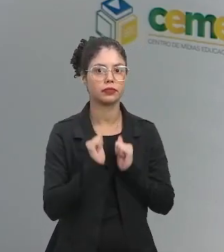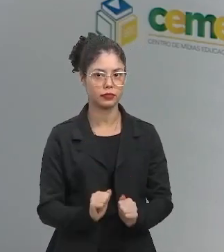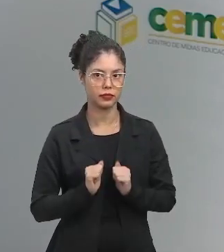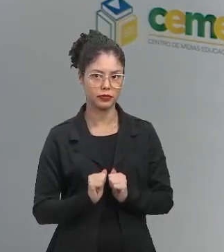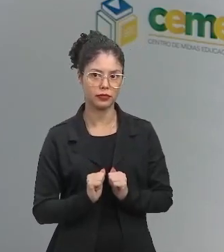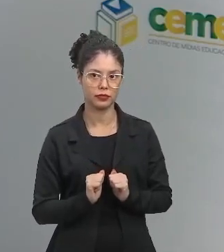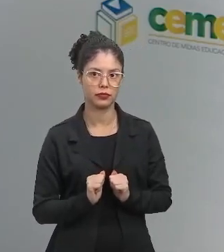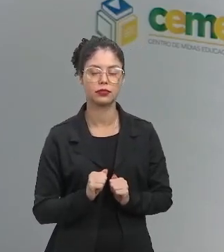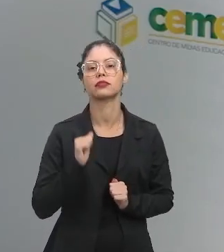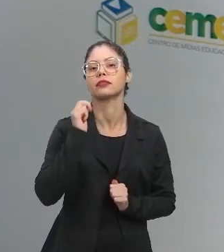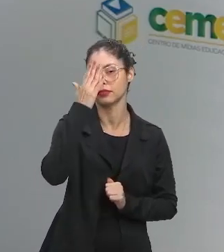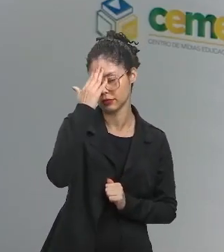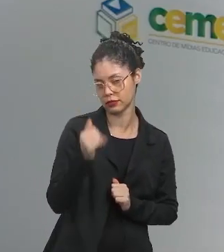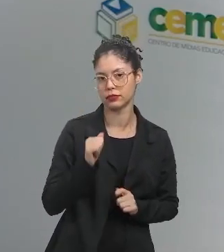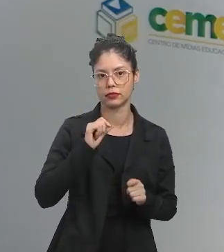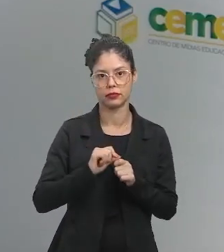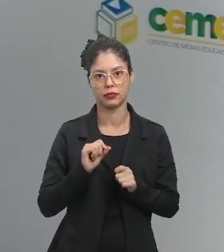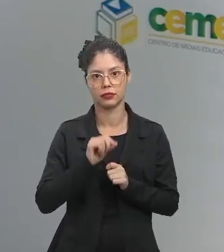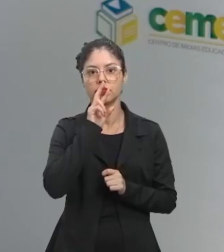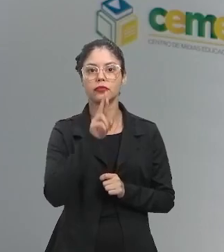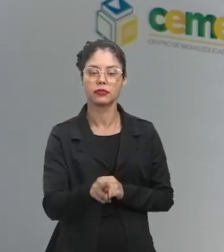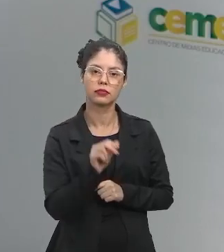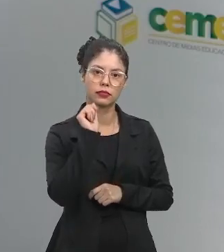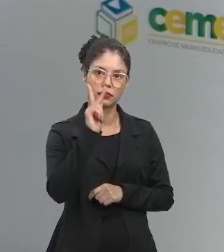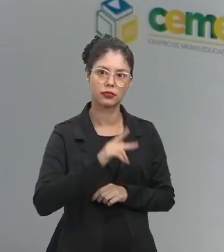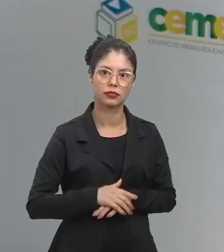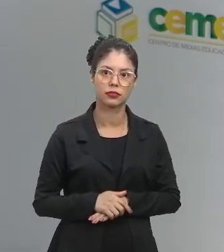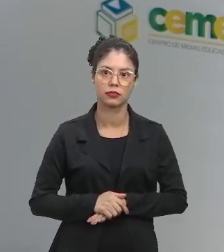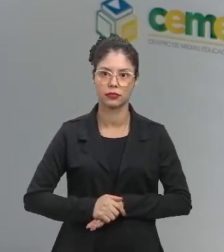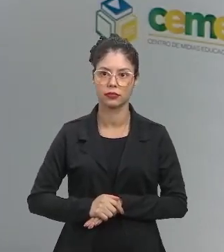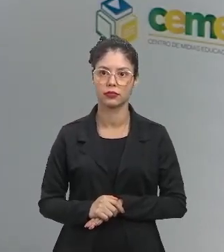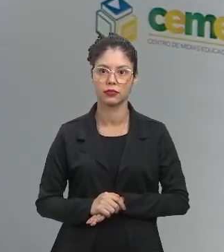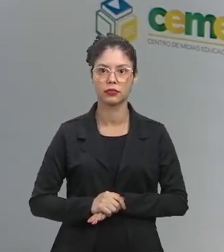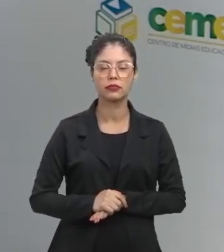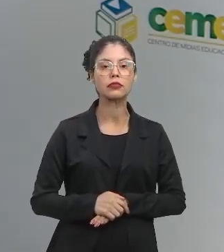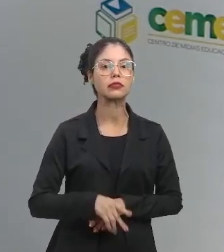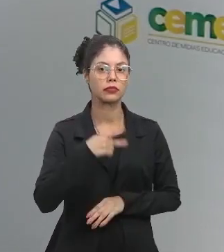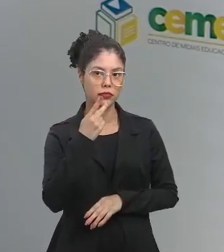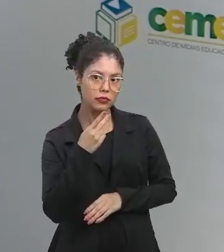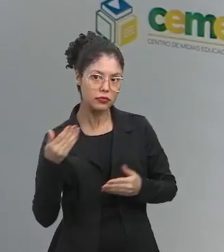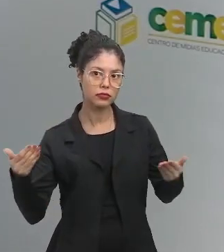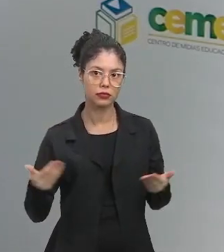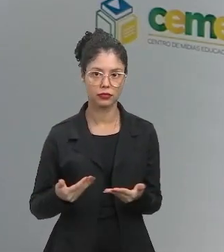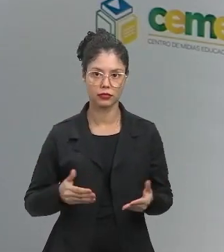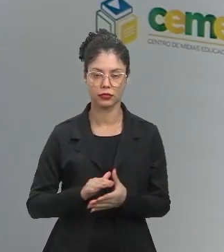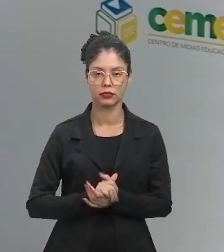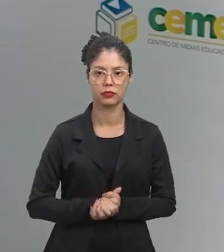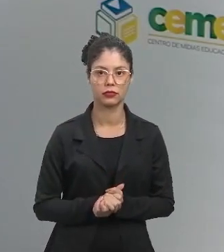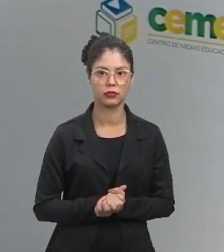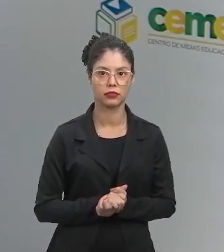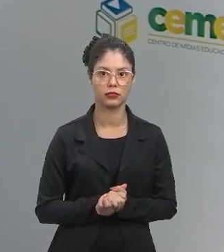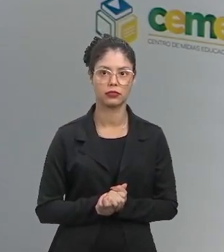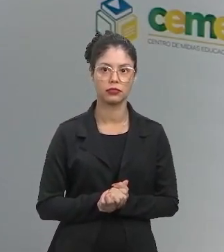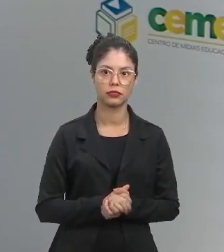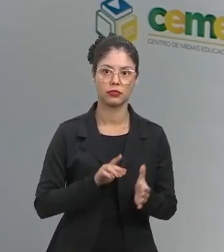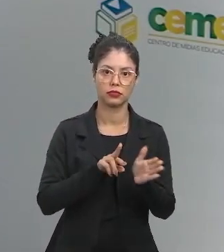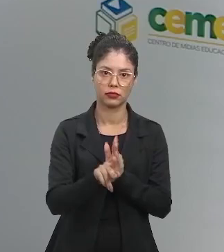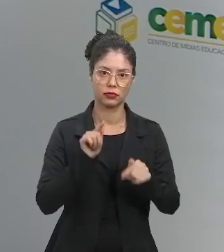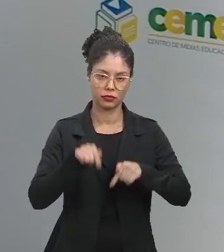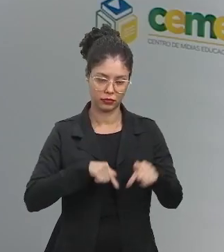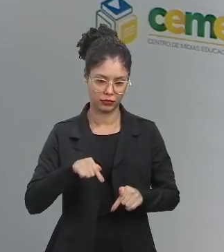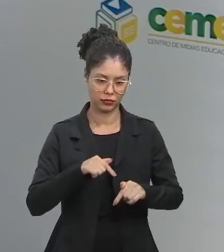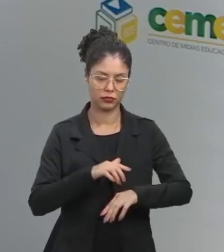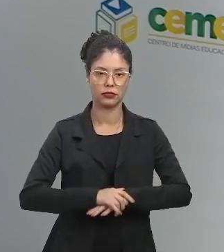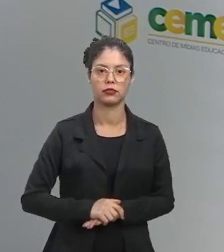possa saber facilmente resolver. Ok? Então, dessa vez eu vou falar, ou hoje, eu vou falar de bioquímica para